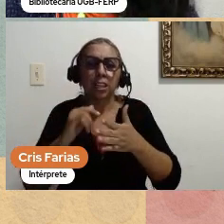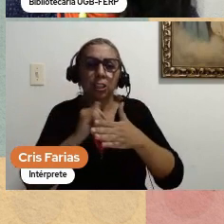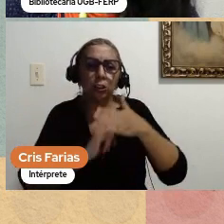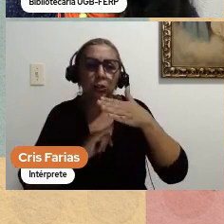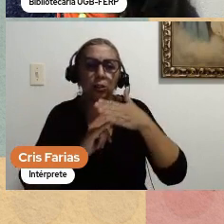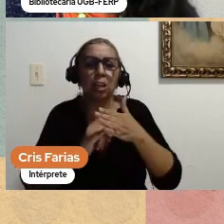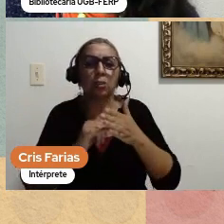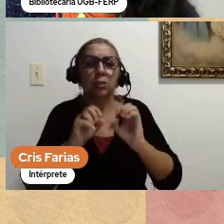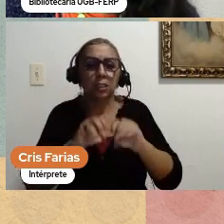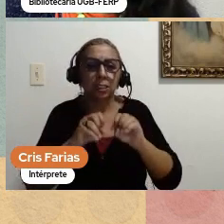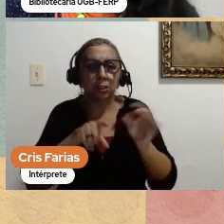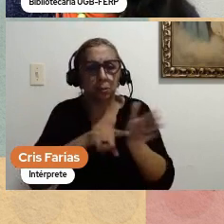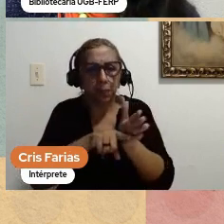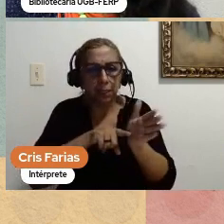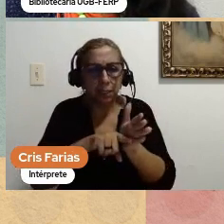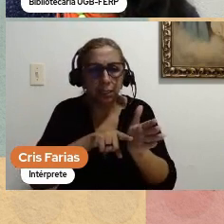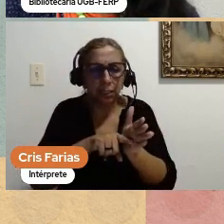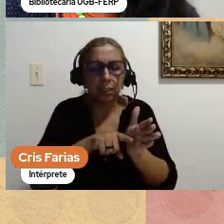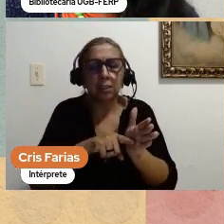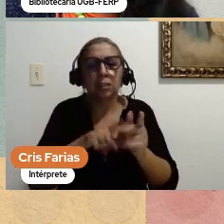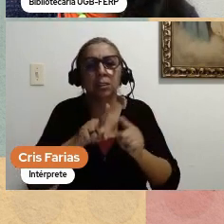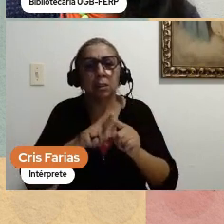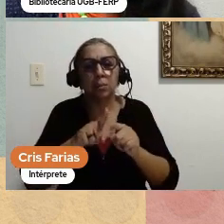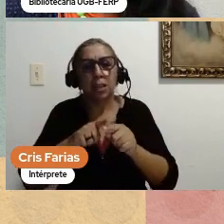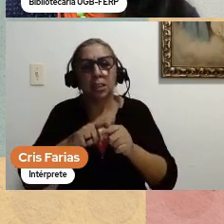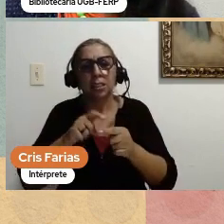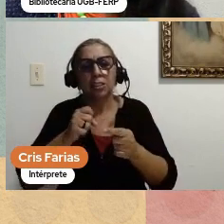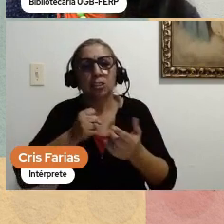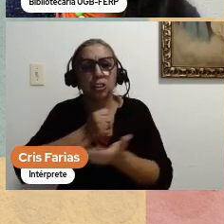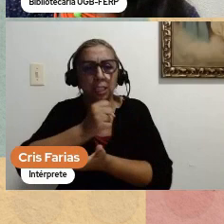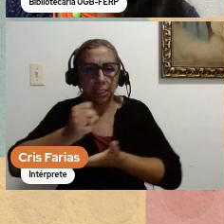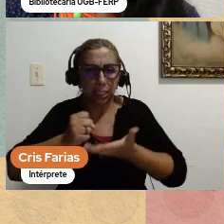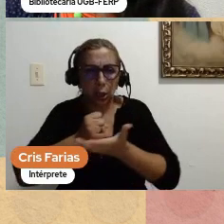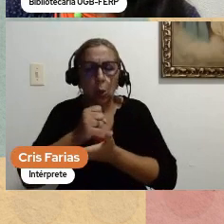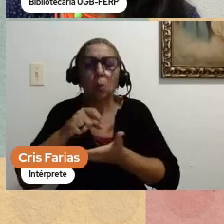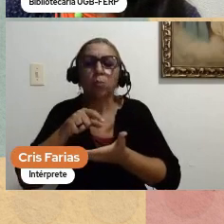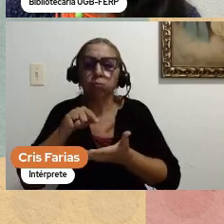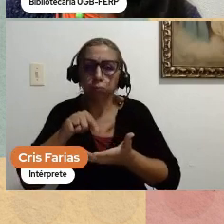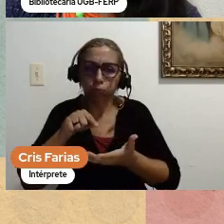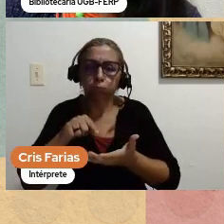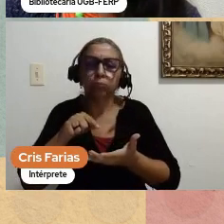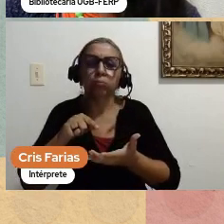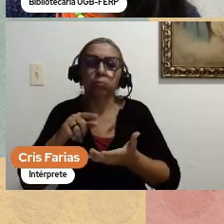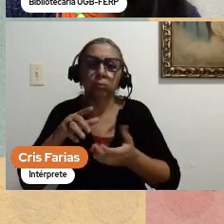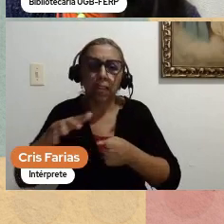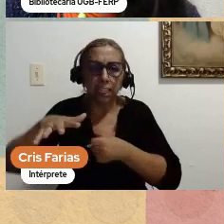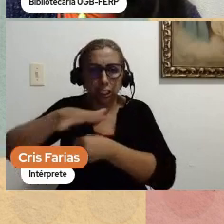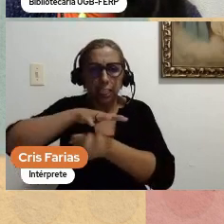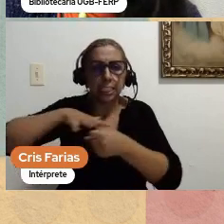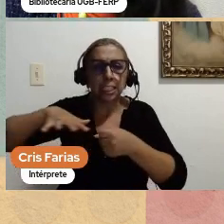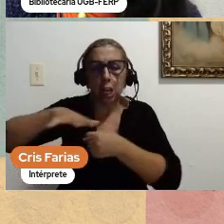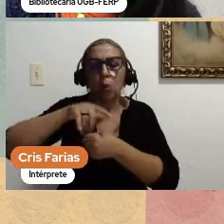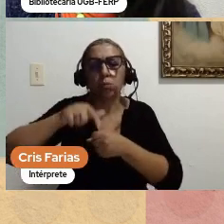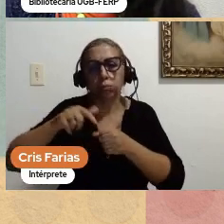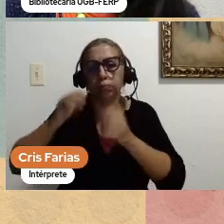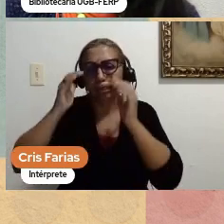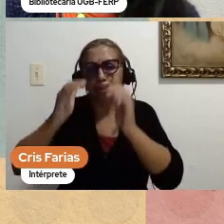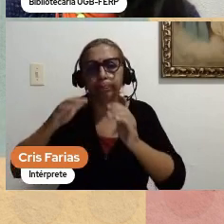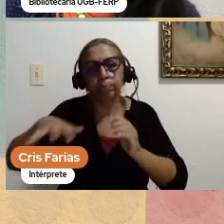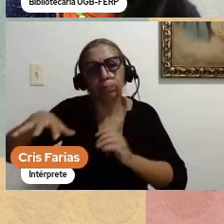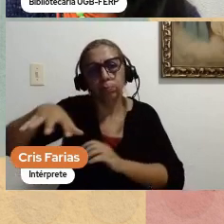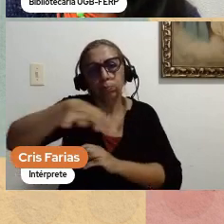de pesquisa e de extensão, porque atende, né, ali ao entorno.